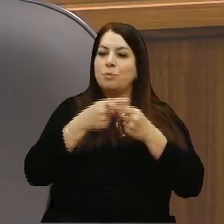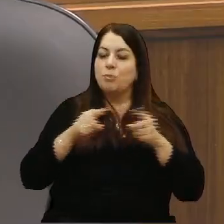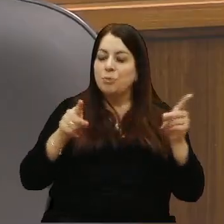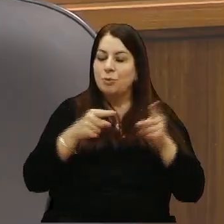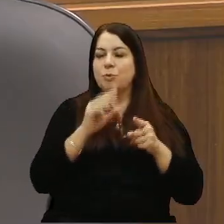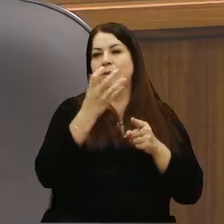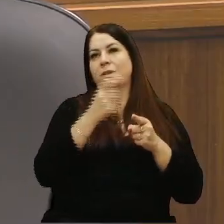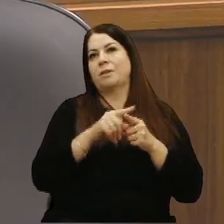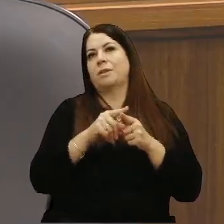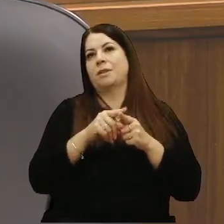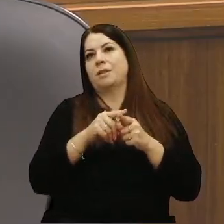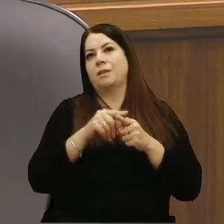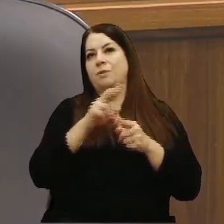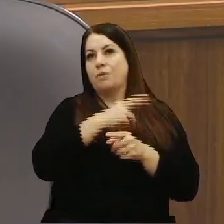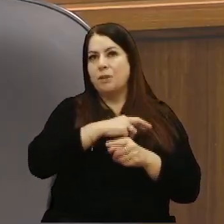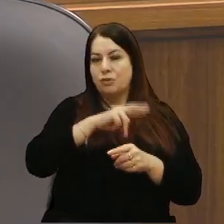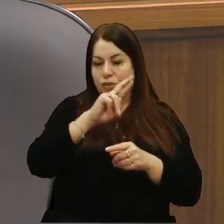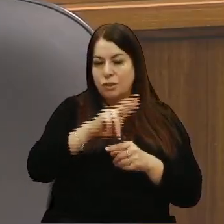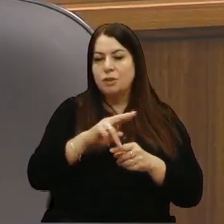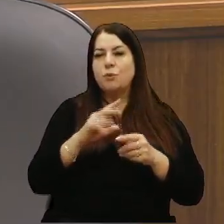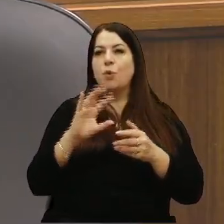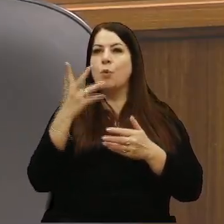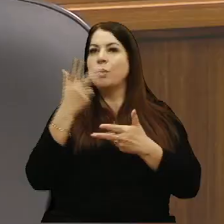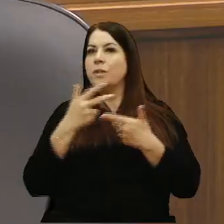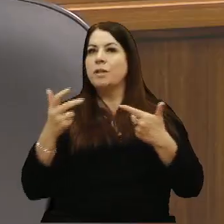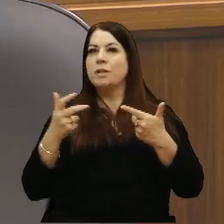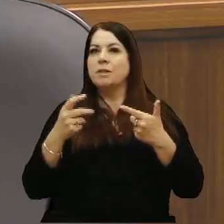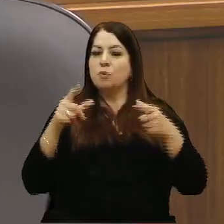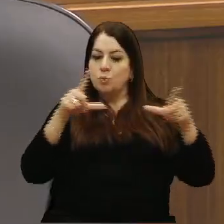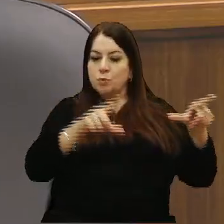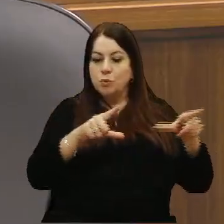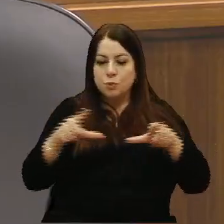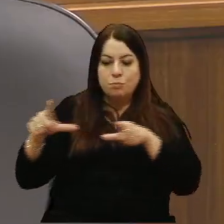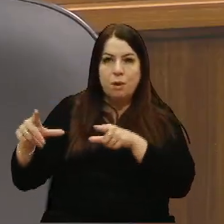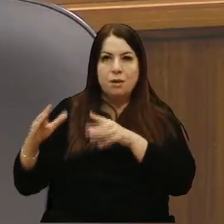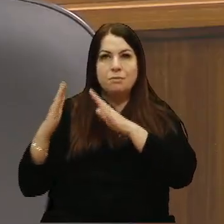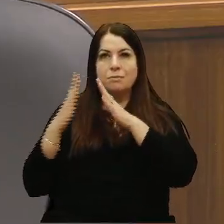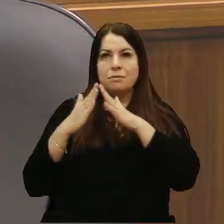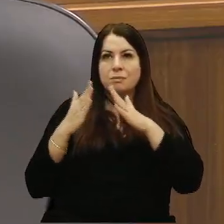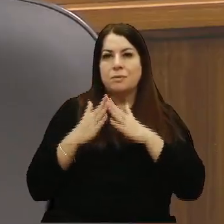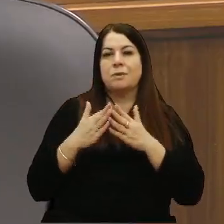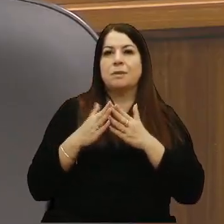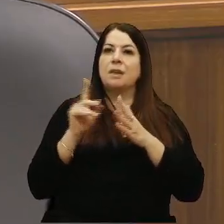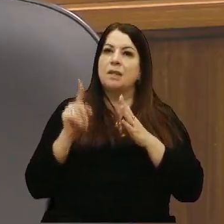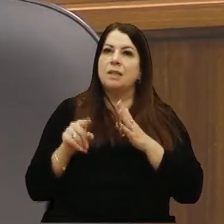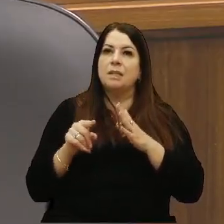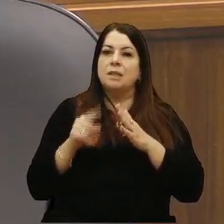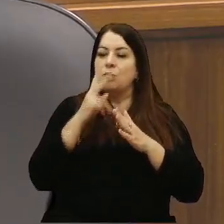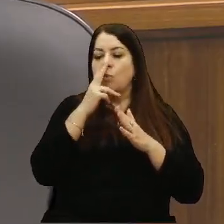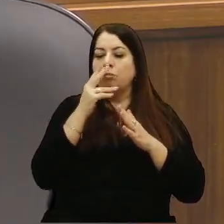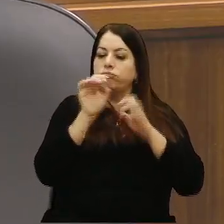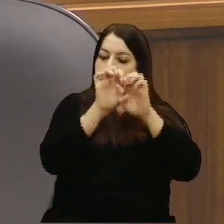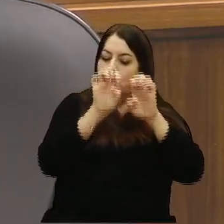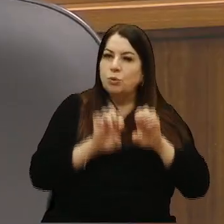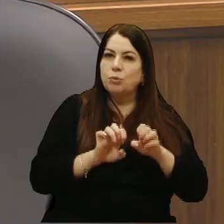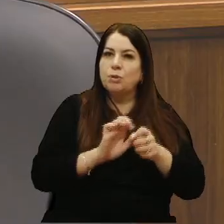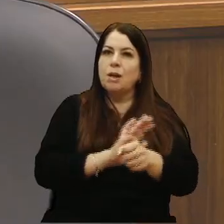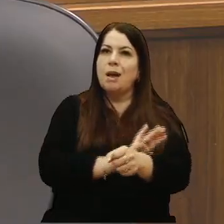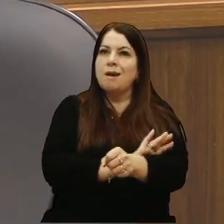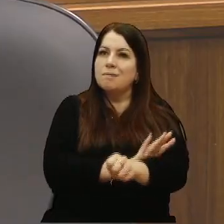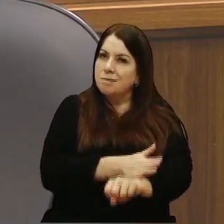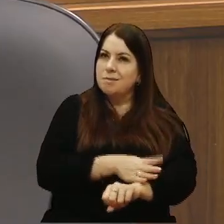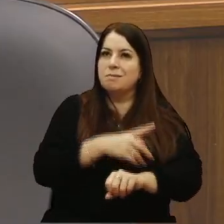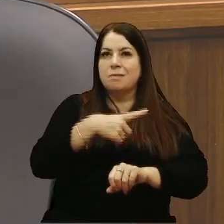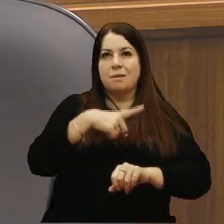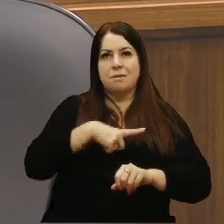isso acontece com a religião, isso acontece com os espaços de moradia. Então, essa estrutura racista que nós